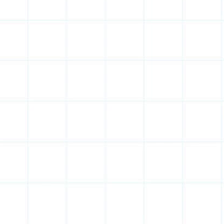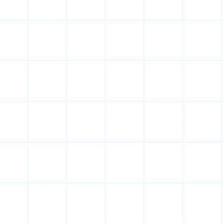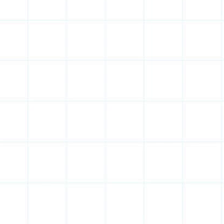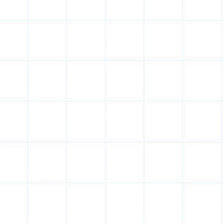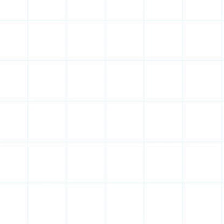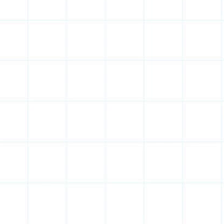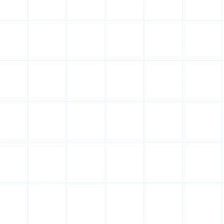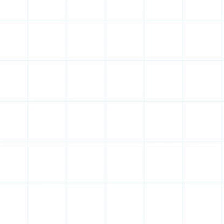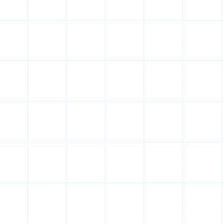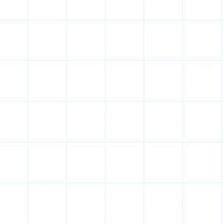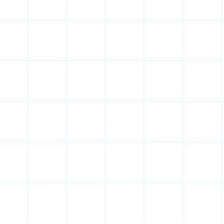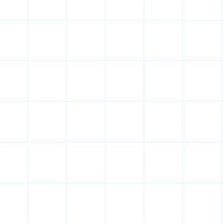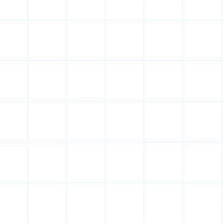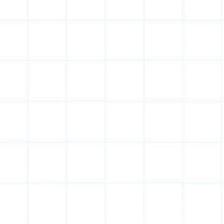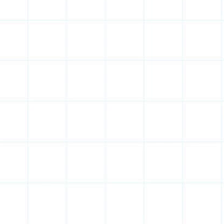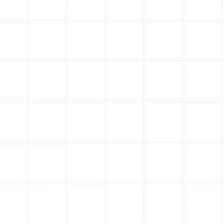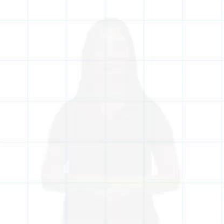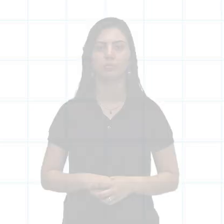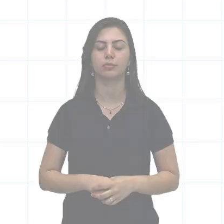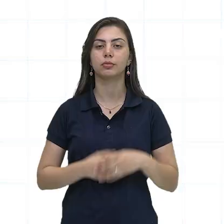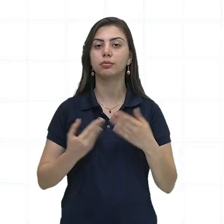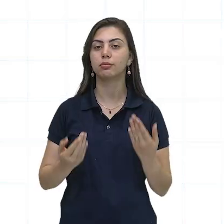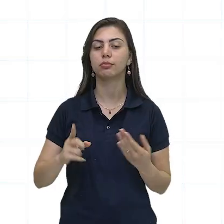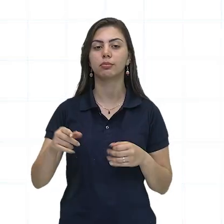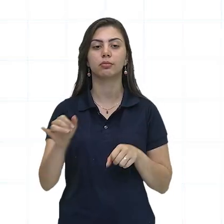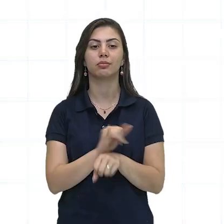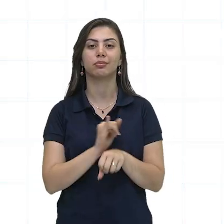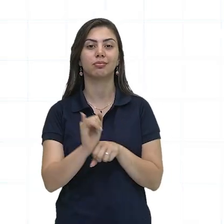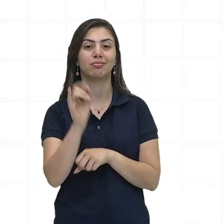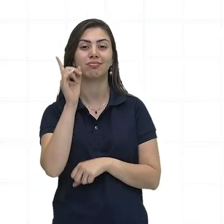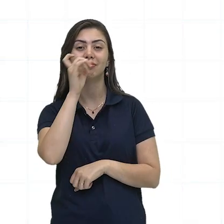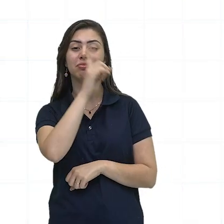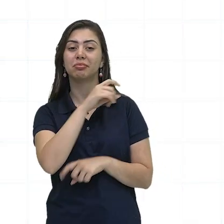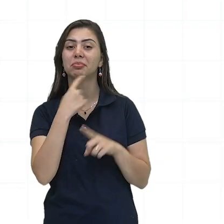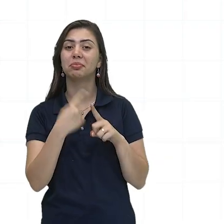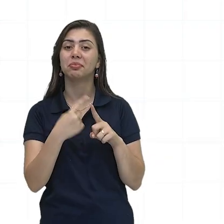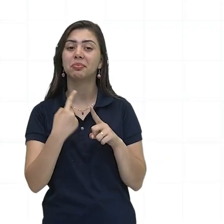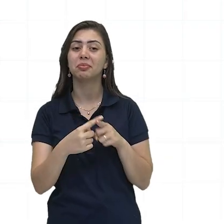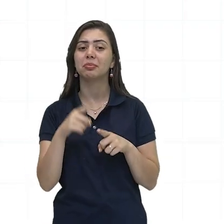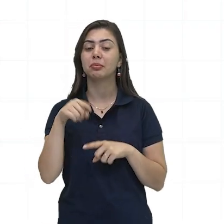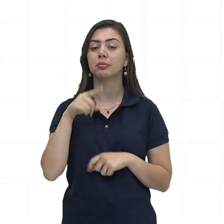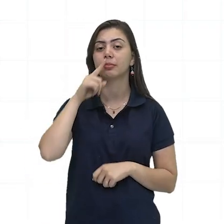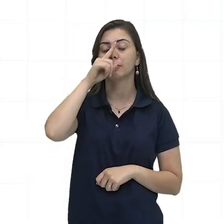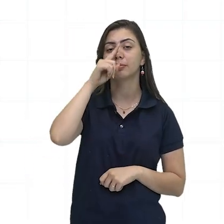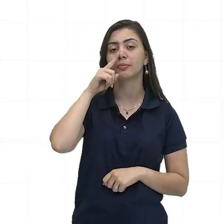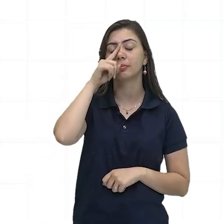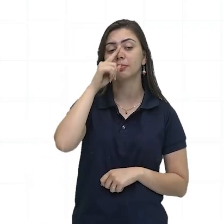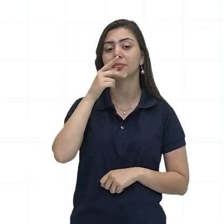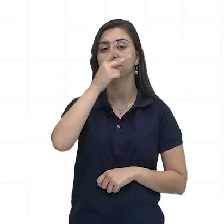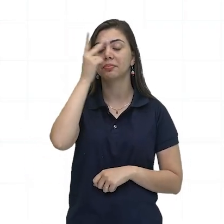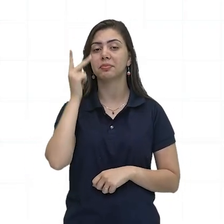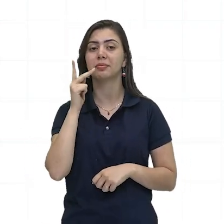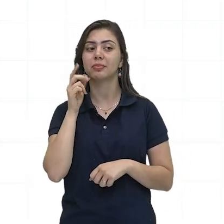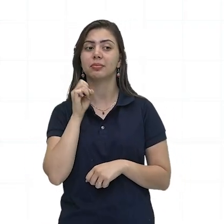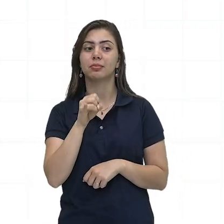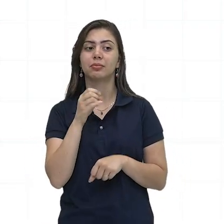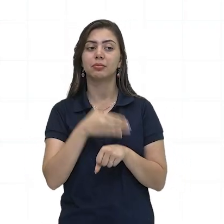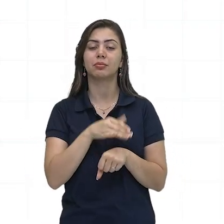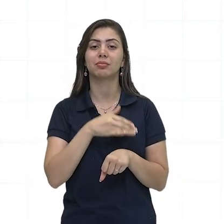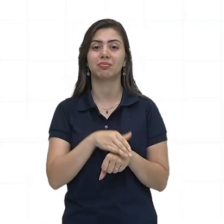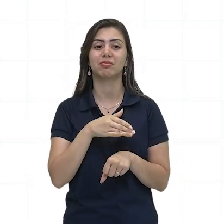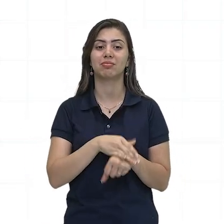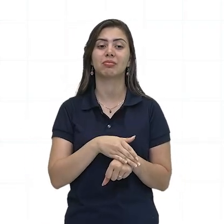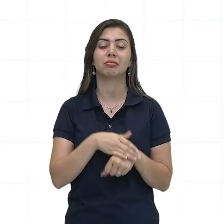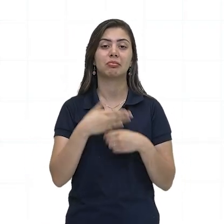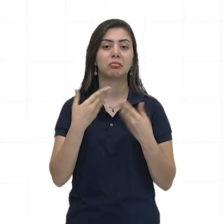complicados. Por quê, professora? Porque eles representam aí um perigo para as pessoas que estão praticando. São golpes que